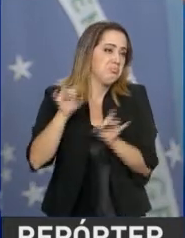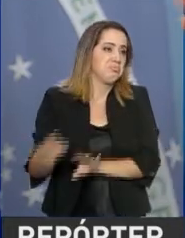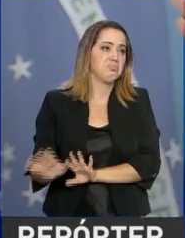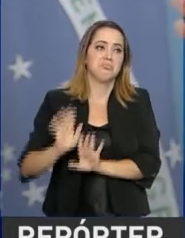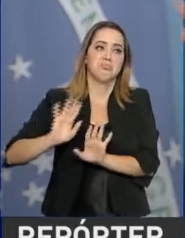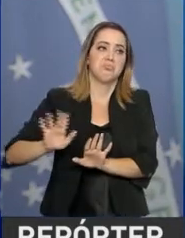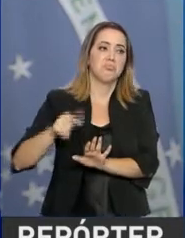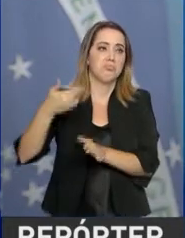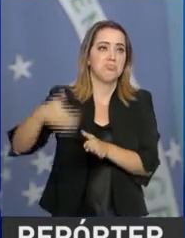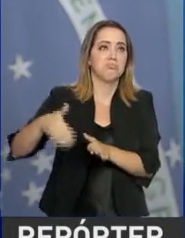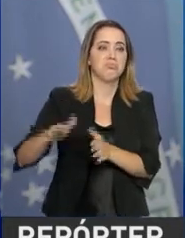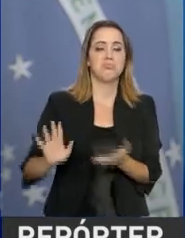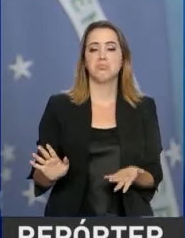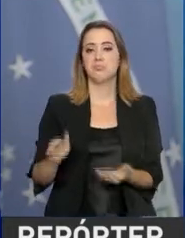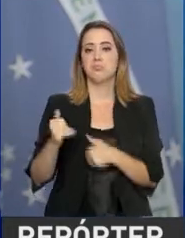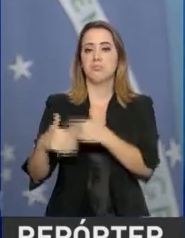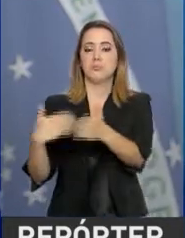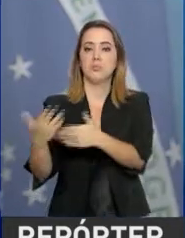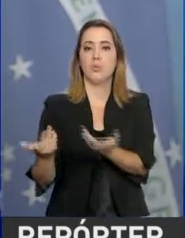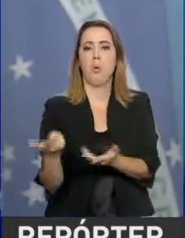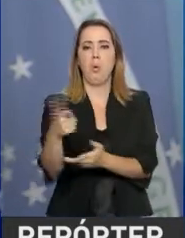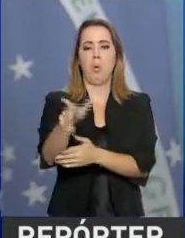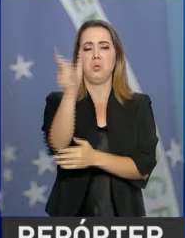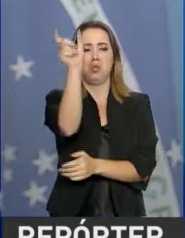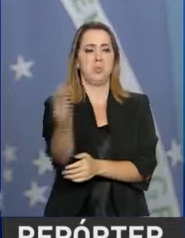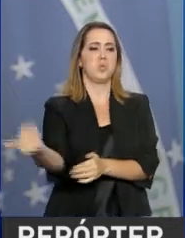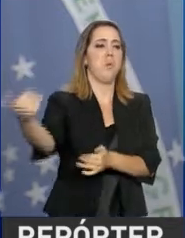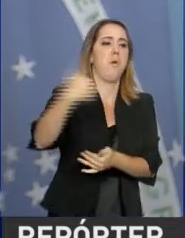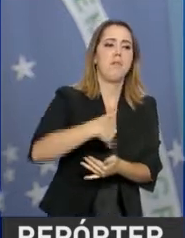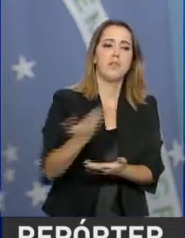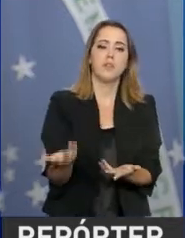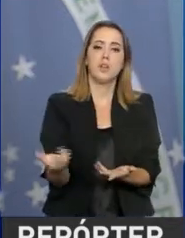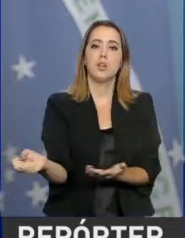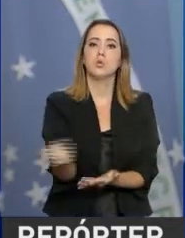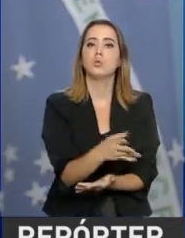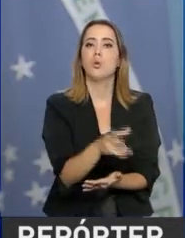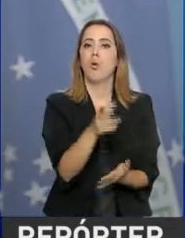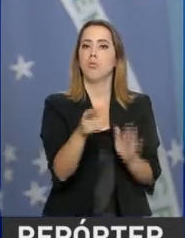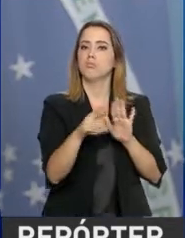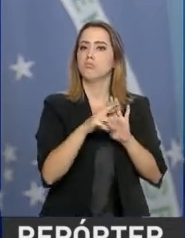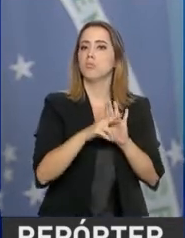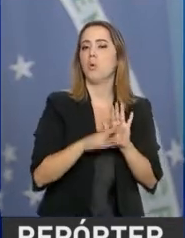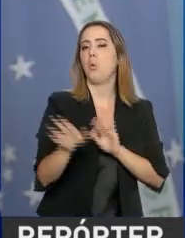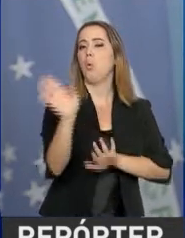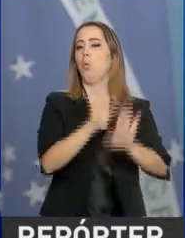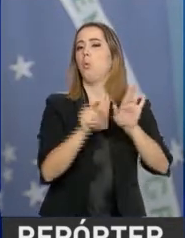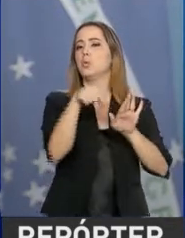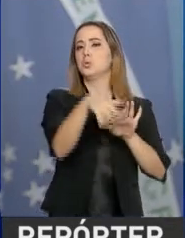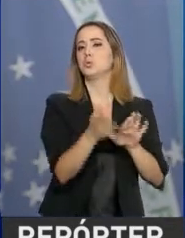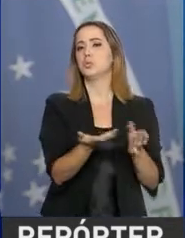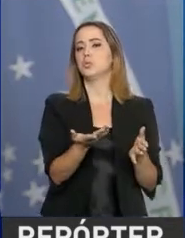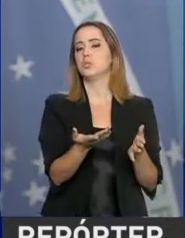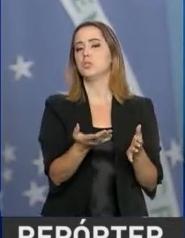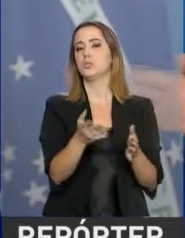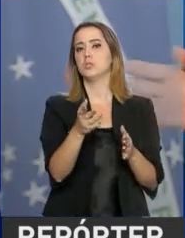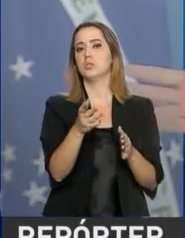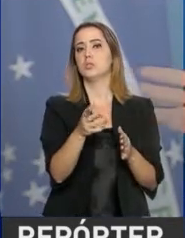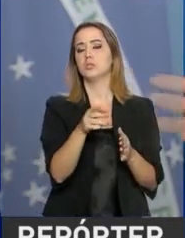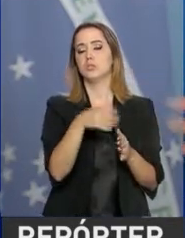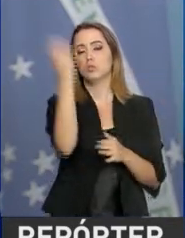né poderia deixar para depois o que vier em 2018 que cuida do país todo